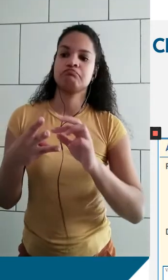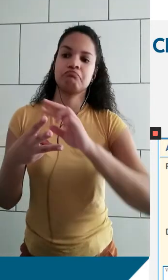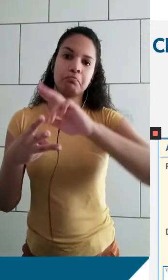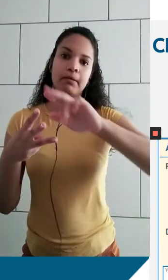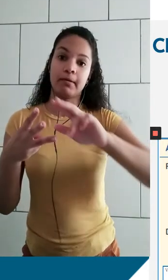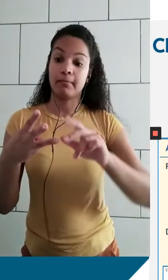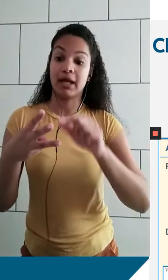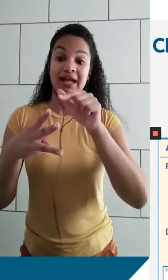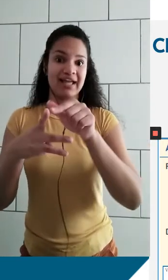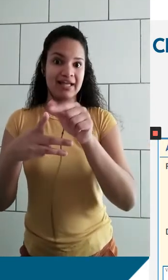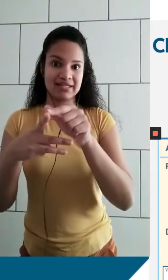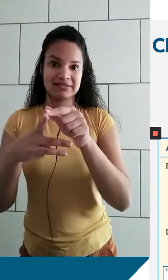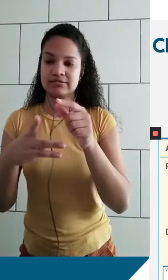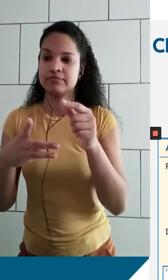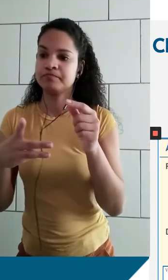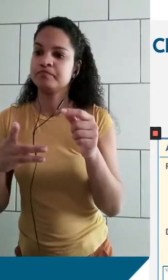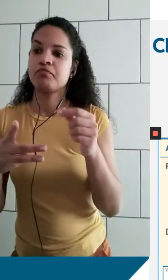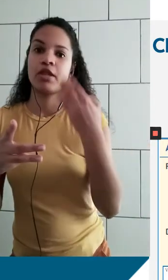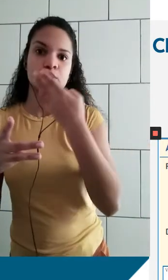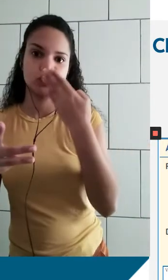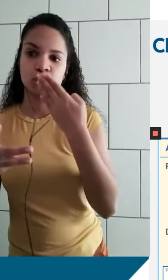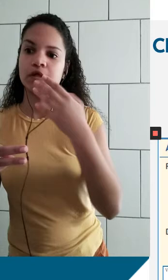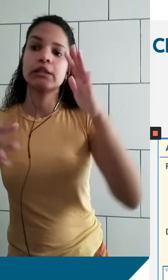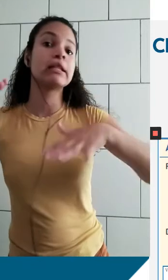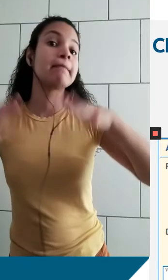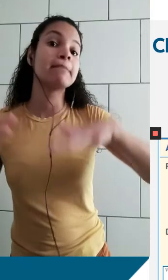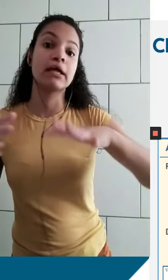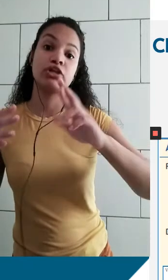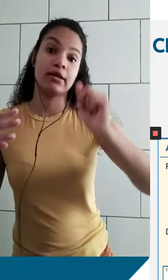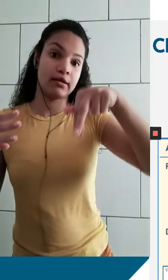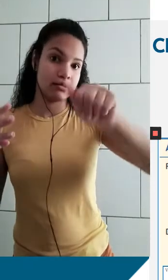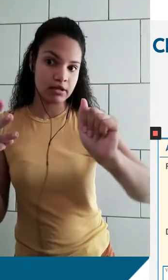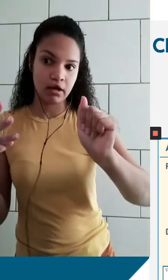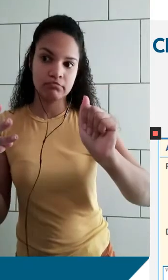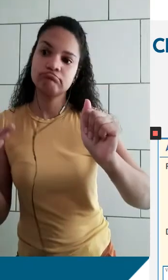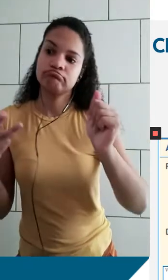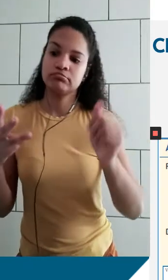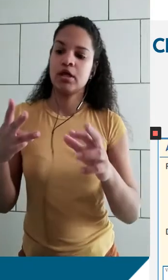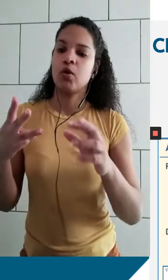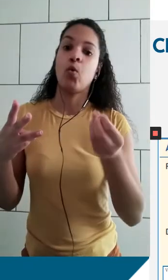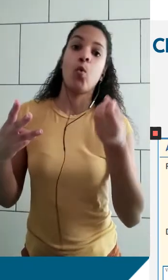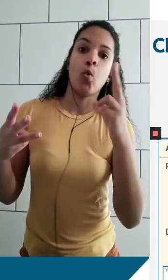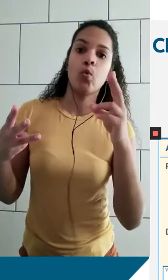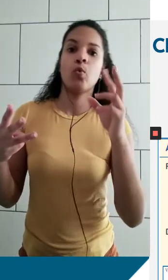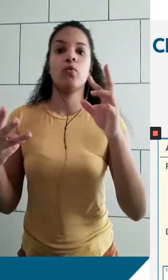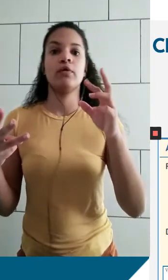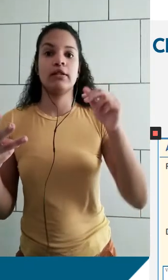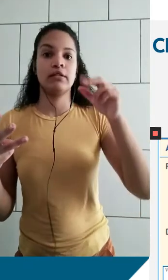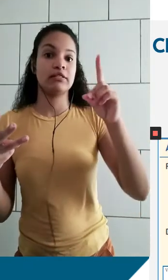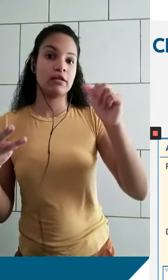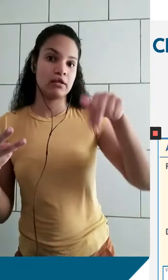vai depender, ribose no caso da constituição, na formação do RNA como ácido nucleico, ou